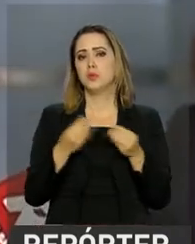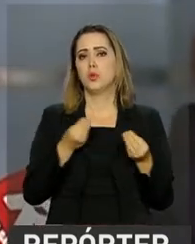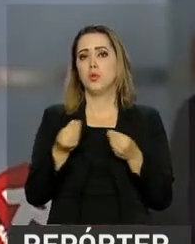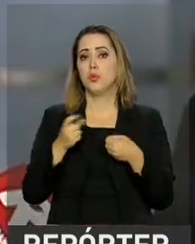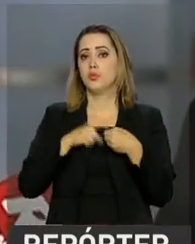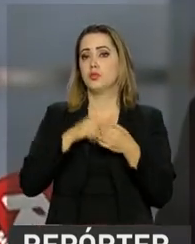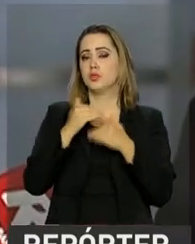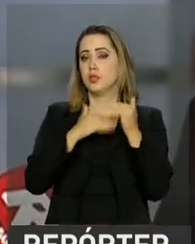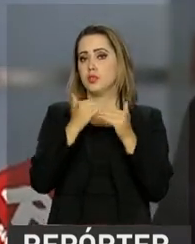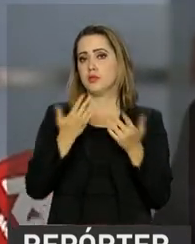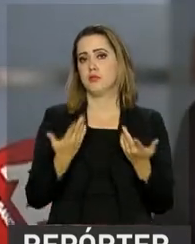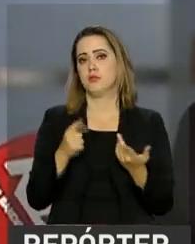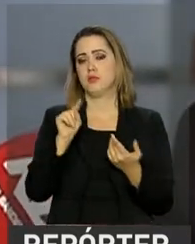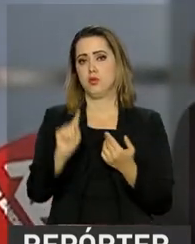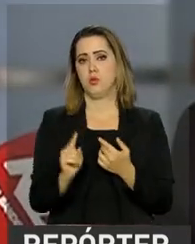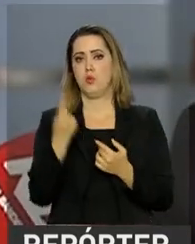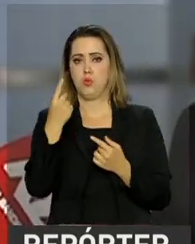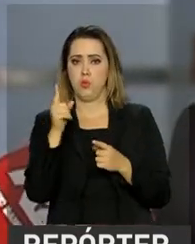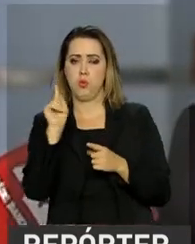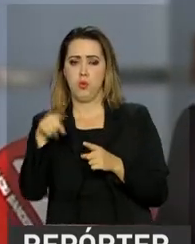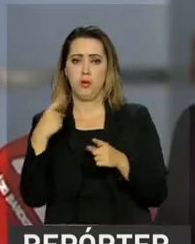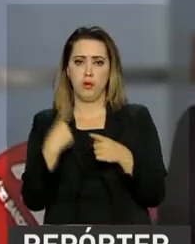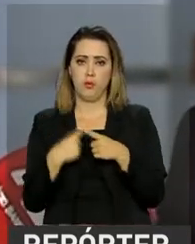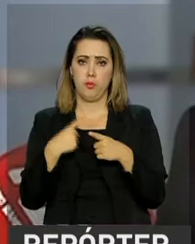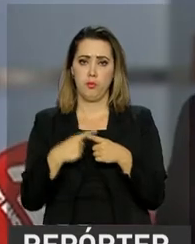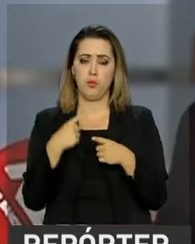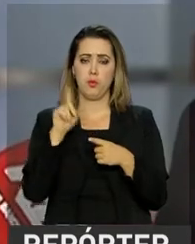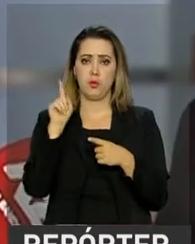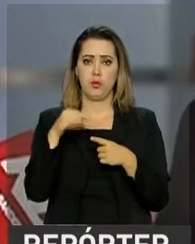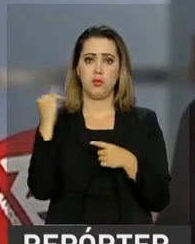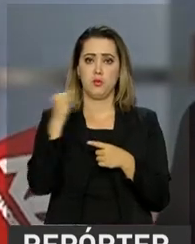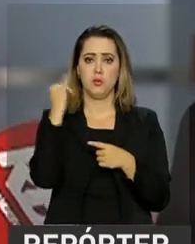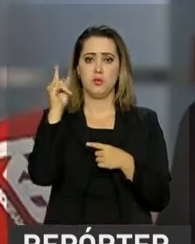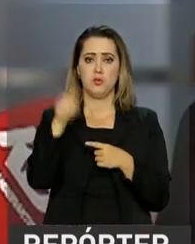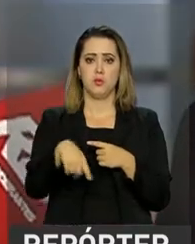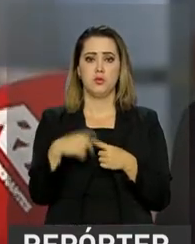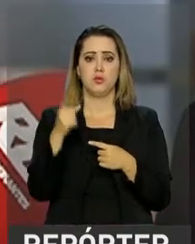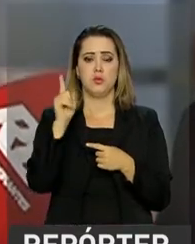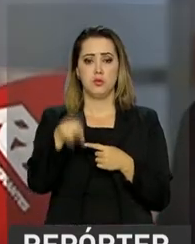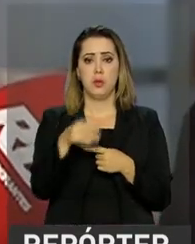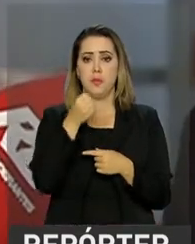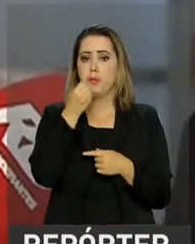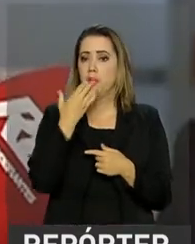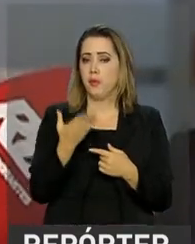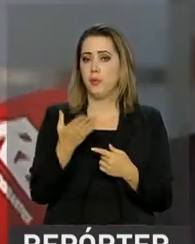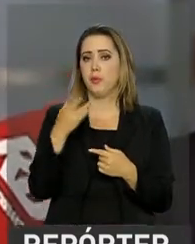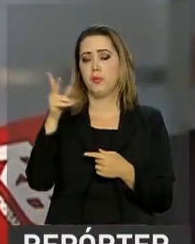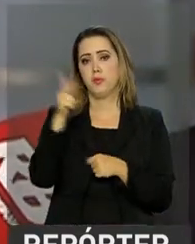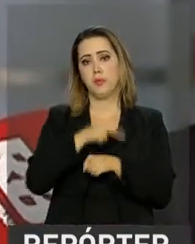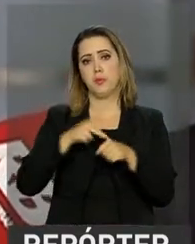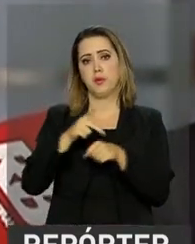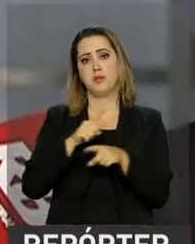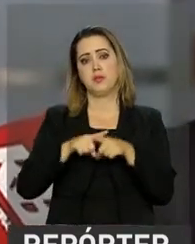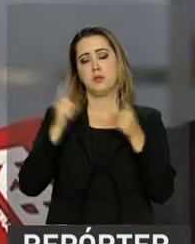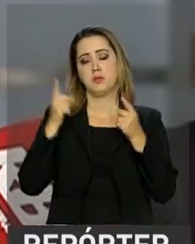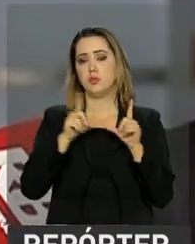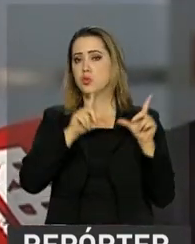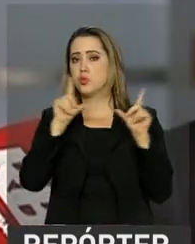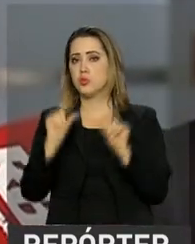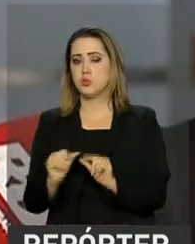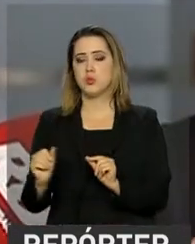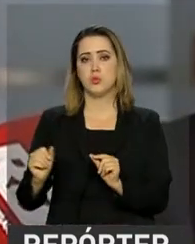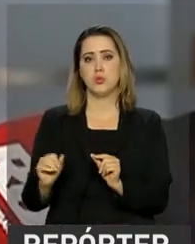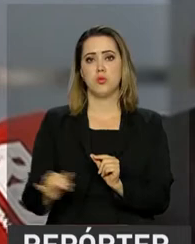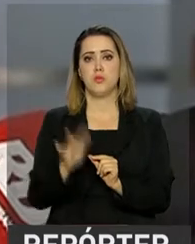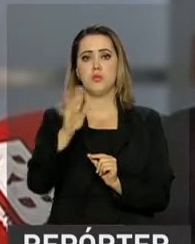recuperação. Uma causa muito importante para a queda da arrecadação, foi uma coisa boa para o país, mas que gerou queda de